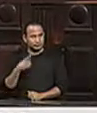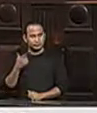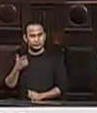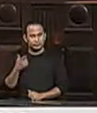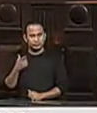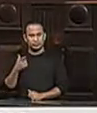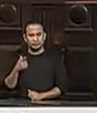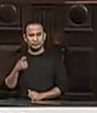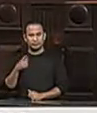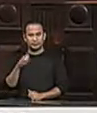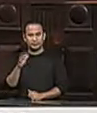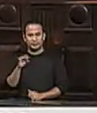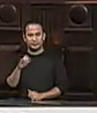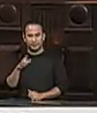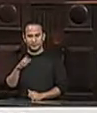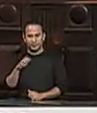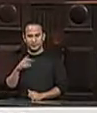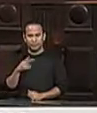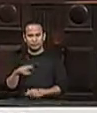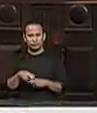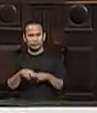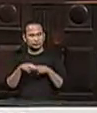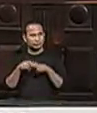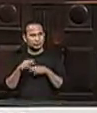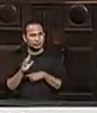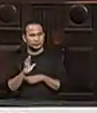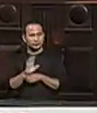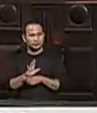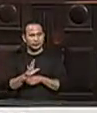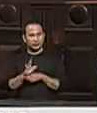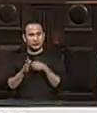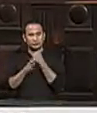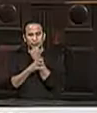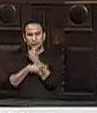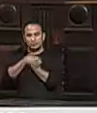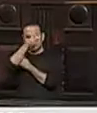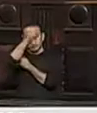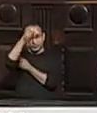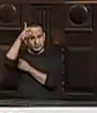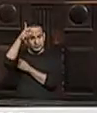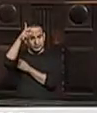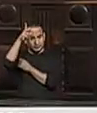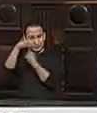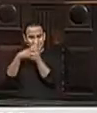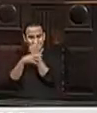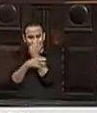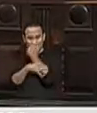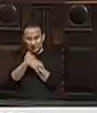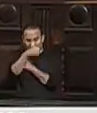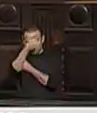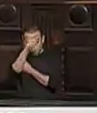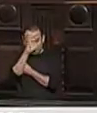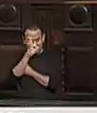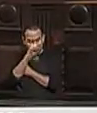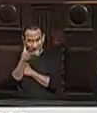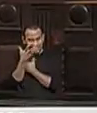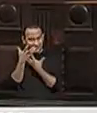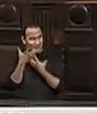ao FECAM para atender a segurança pública. Uma segurança pública que já